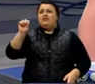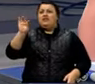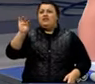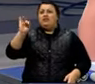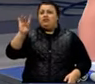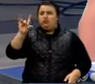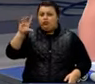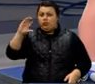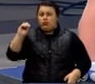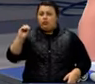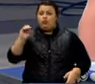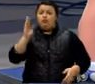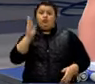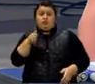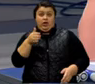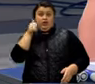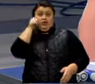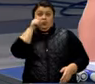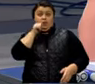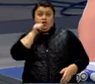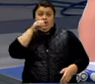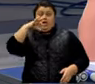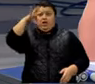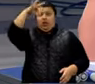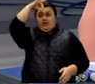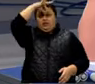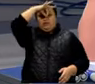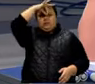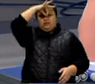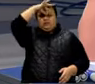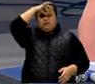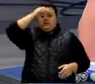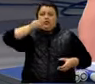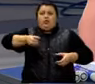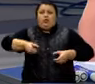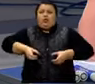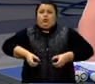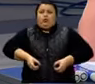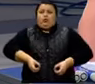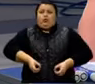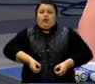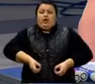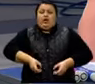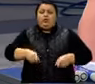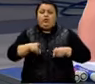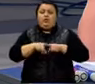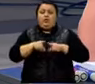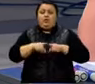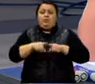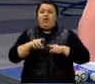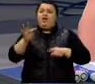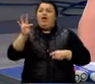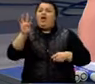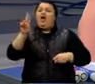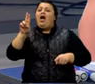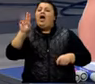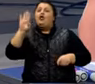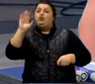vagina, o útero, os ovários e a tuba uterina. Certo,